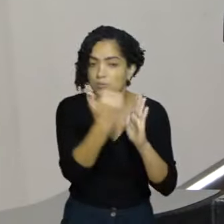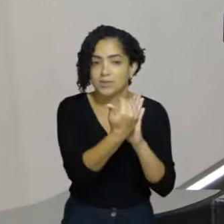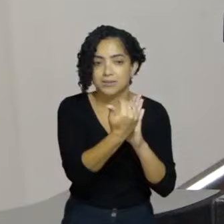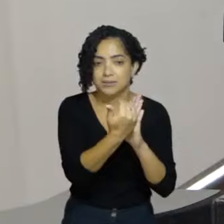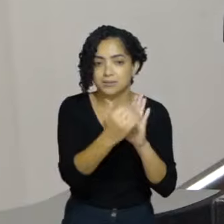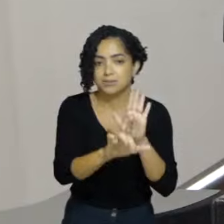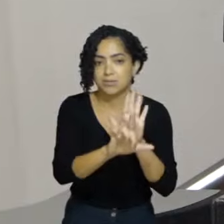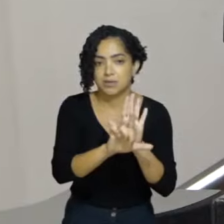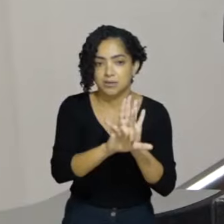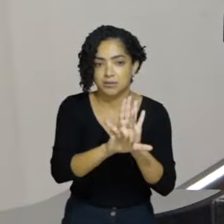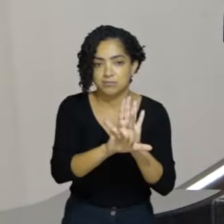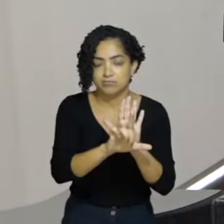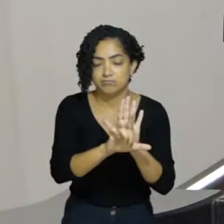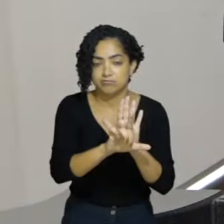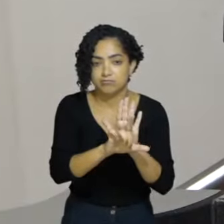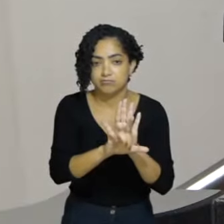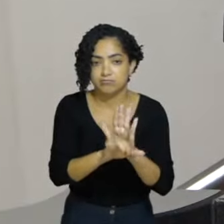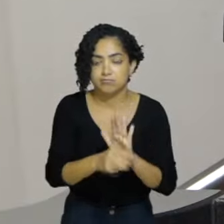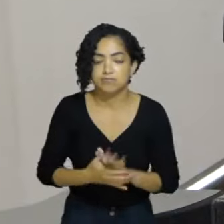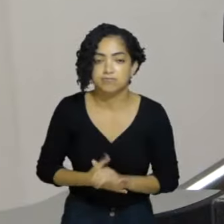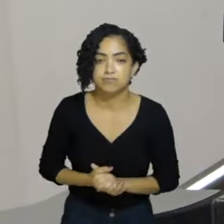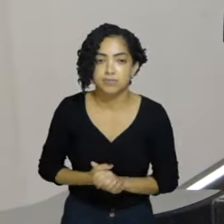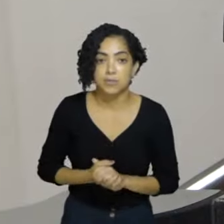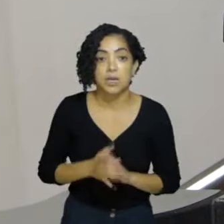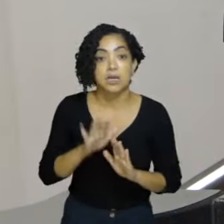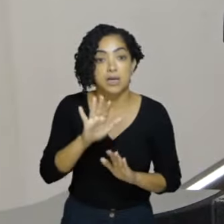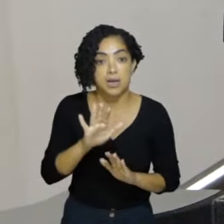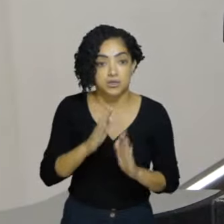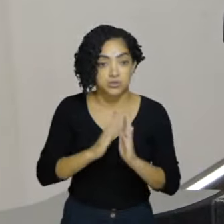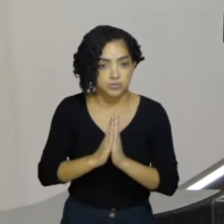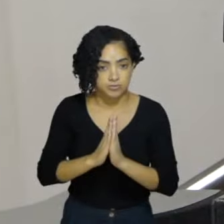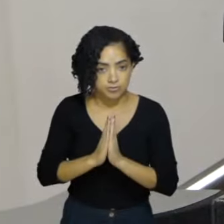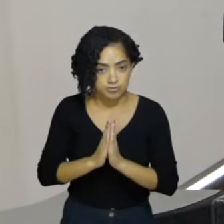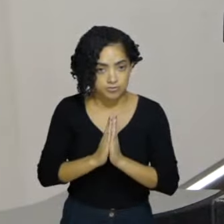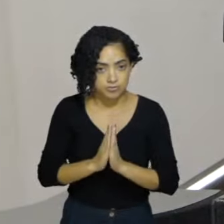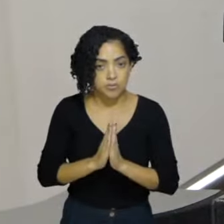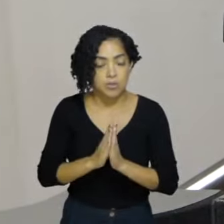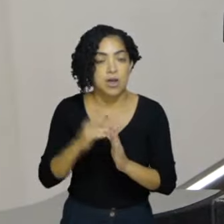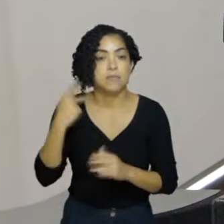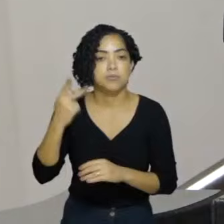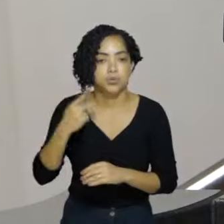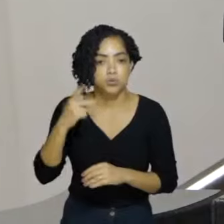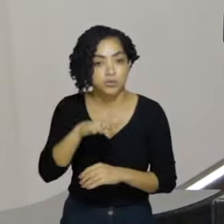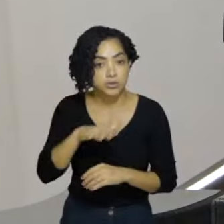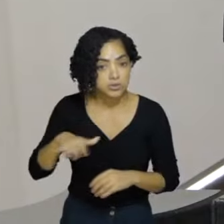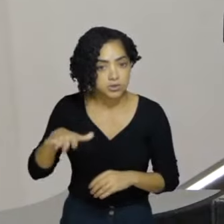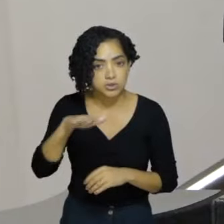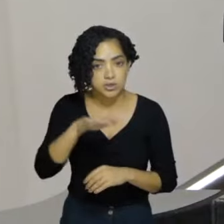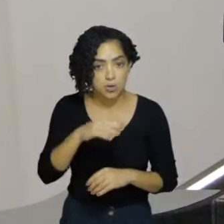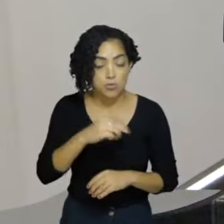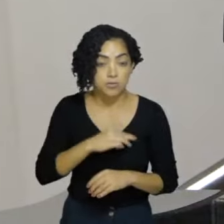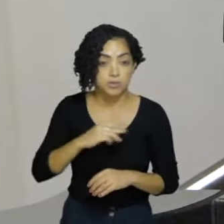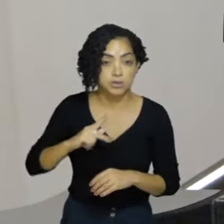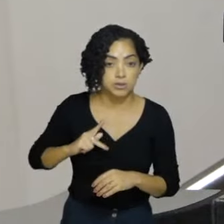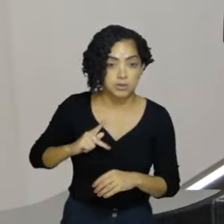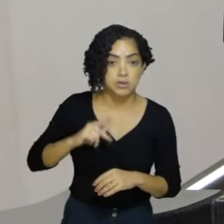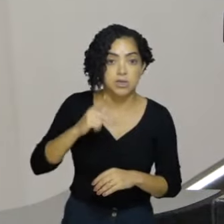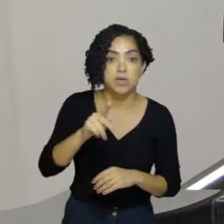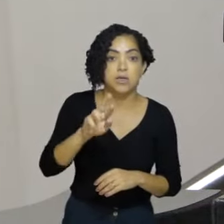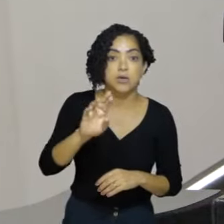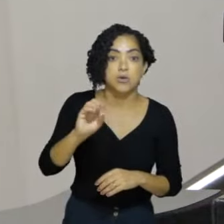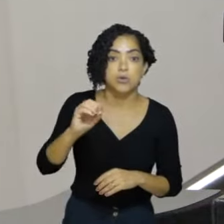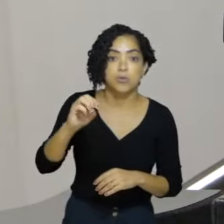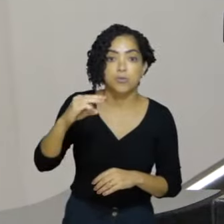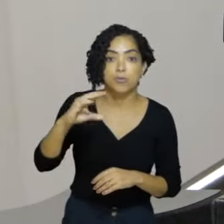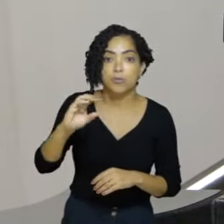lei. Mas vamos fazer apelo à Procuradoria-Geral do Estado, ao Ministério Público e ao PROCON, para que a